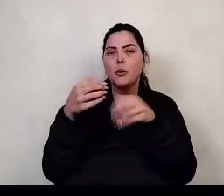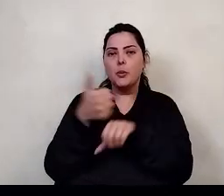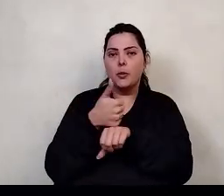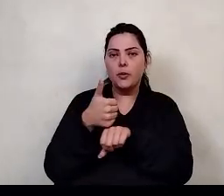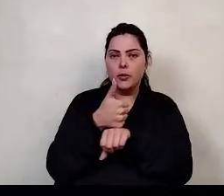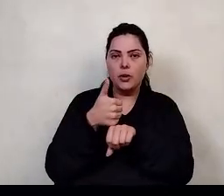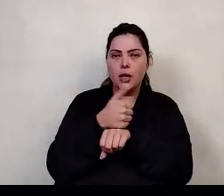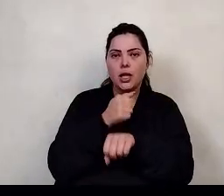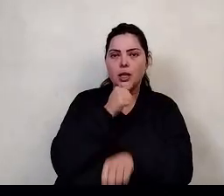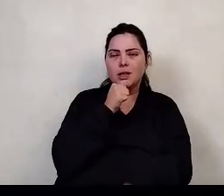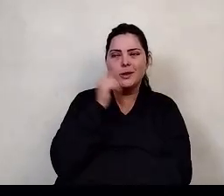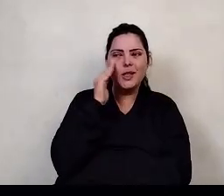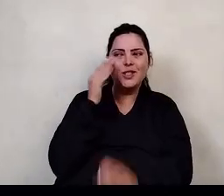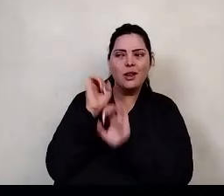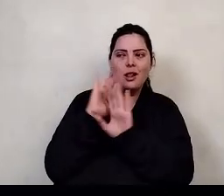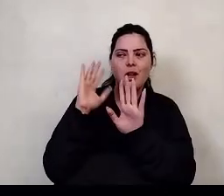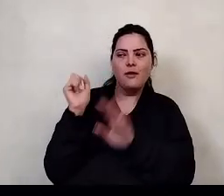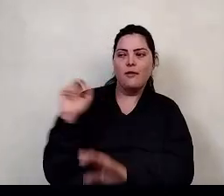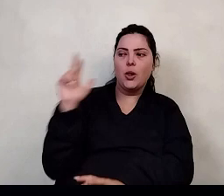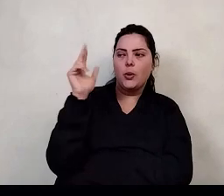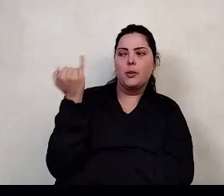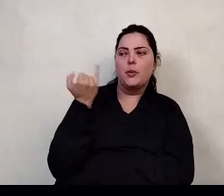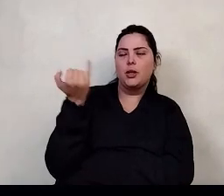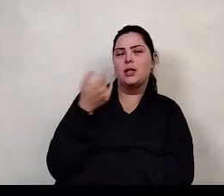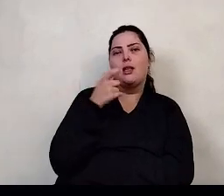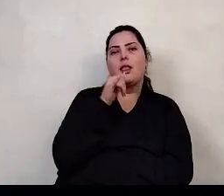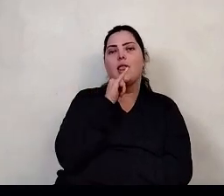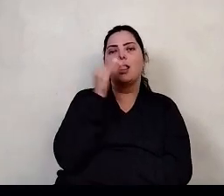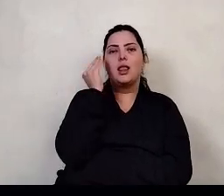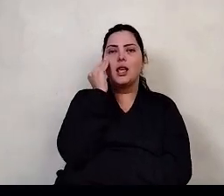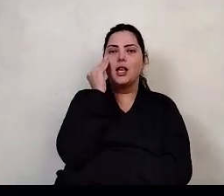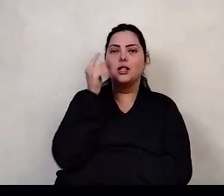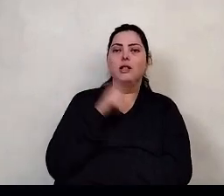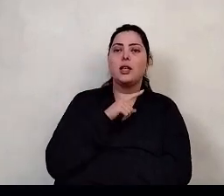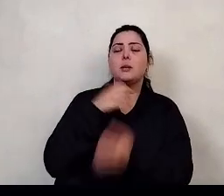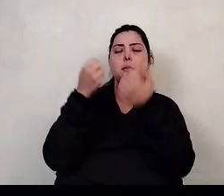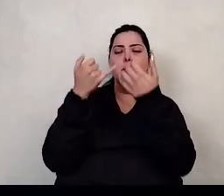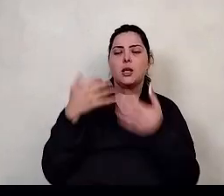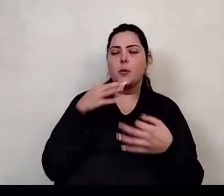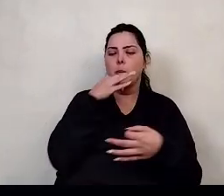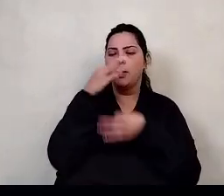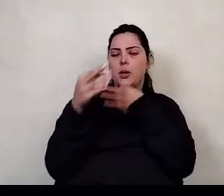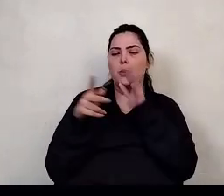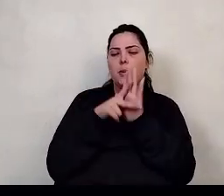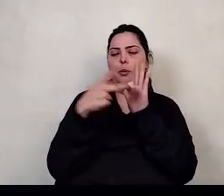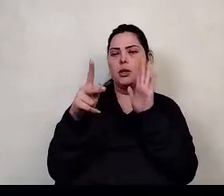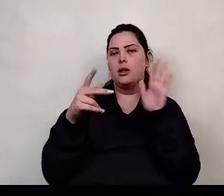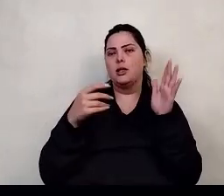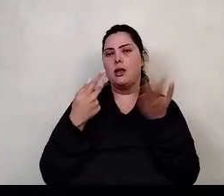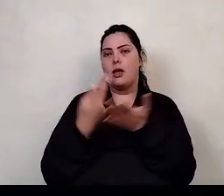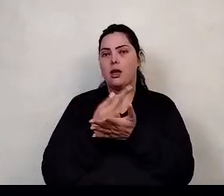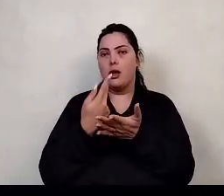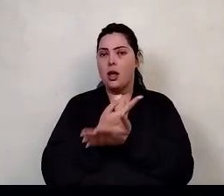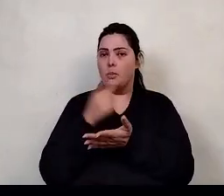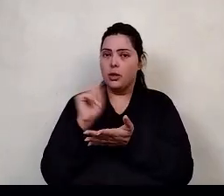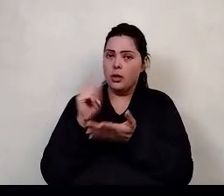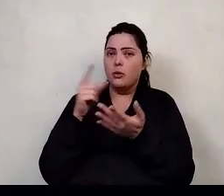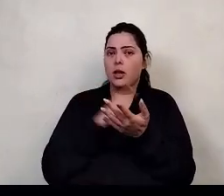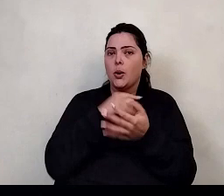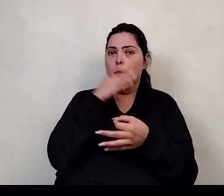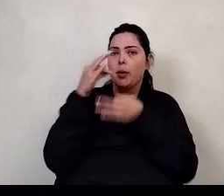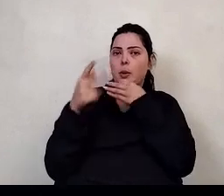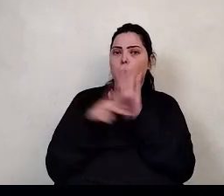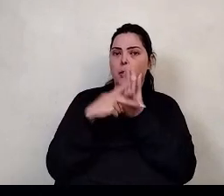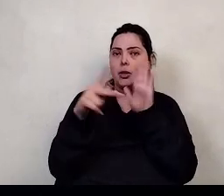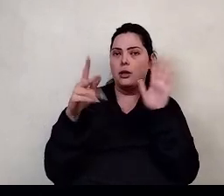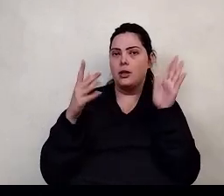não compreendem o valor dos testes. E eles têm as suas justificativas, eles não estão necessariamente errados com relação a essa questão, eles têm alguns motivos do